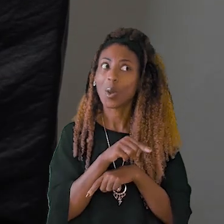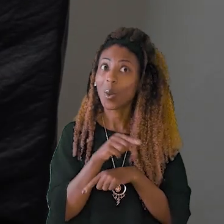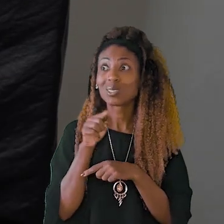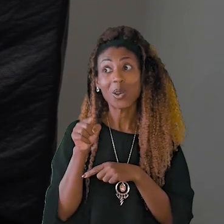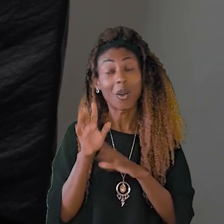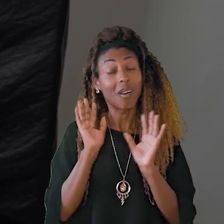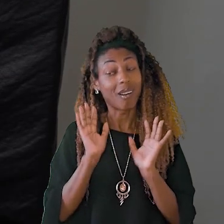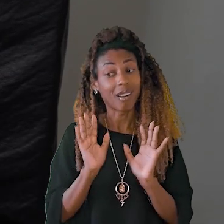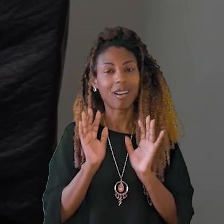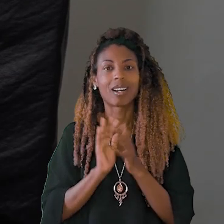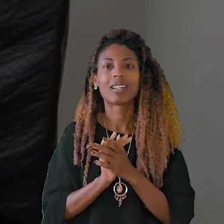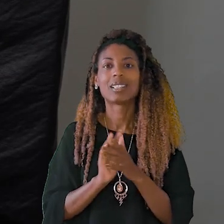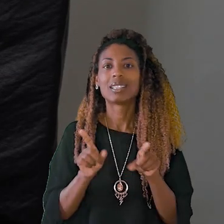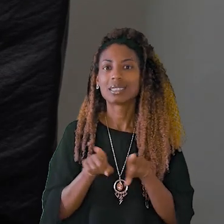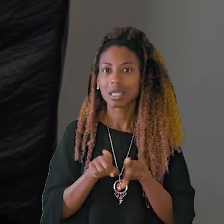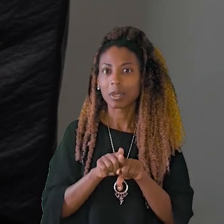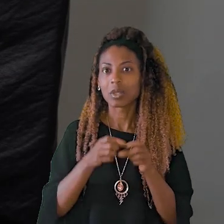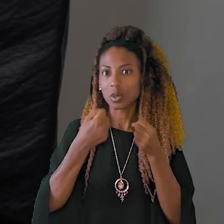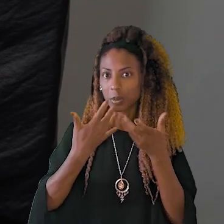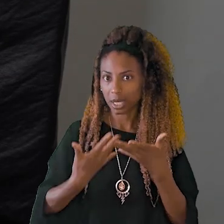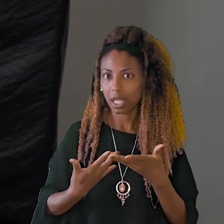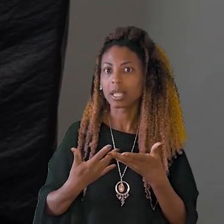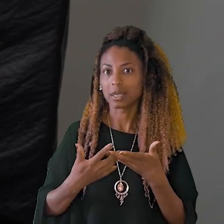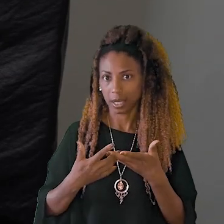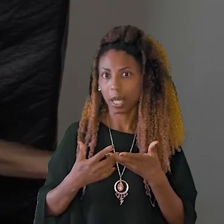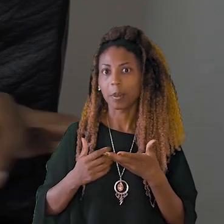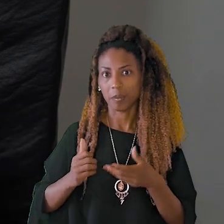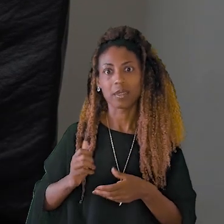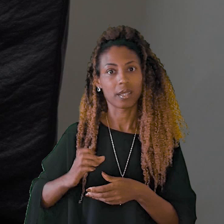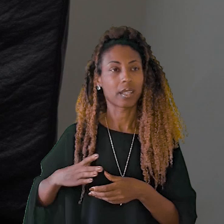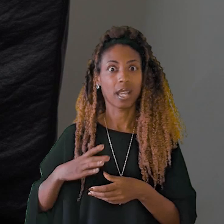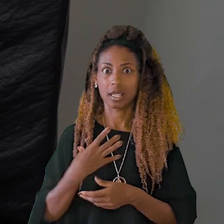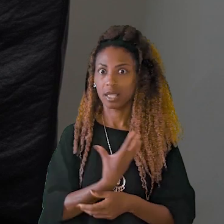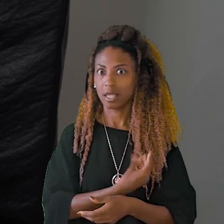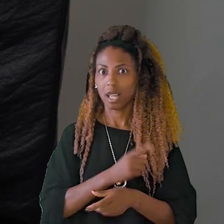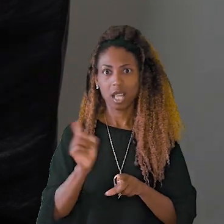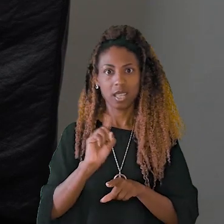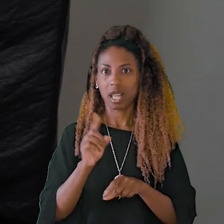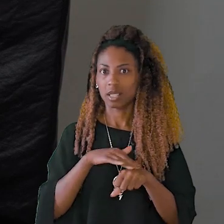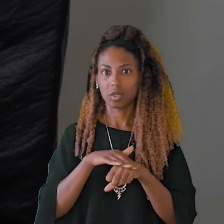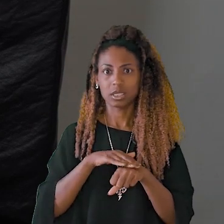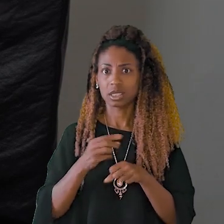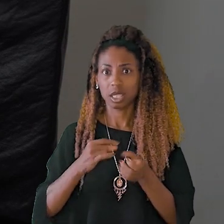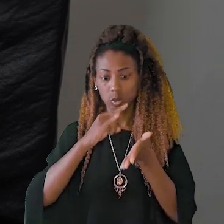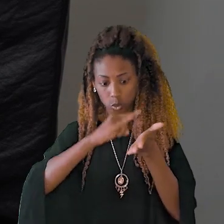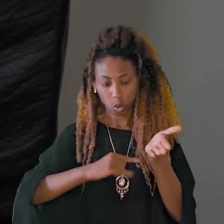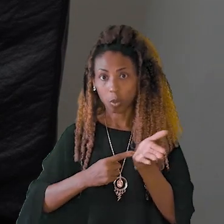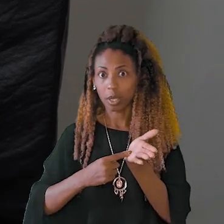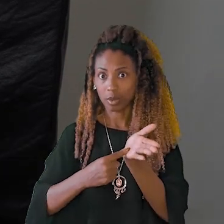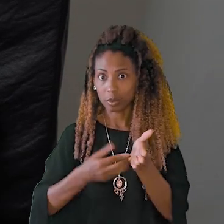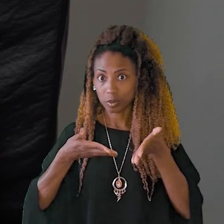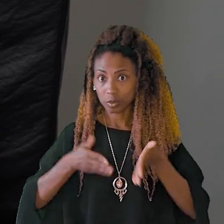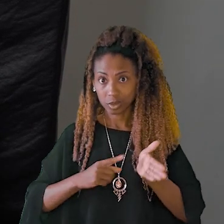isso. Inclusive, quando eu falei sobre o meu processo de transição, eu não falei a ela. Eu já cheguei com a minha certidão de nascimento trocada.